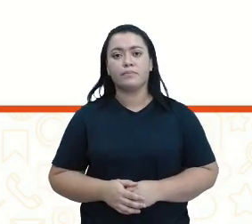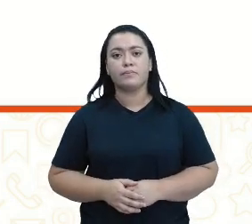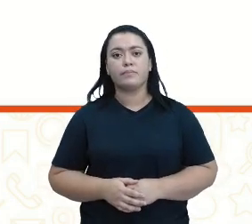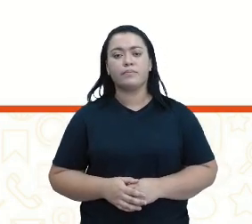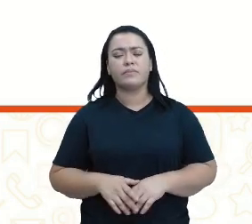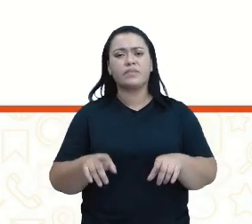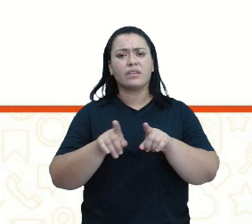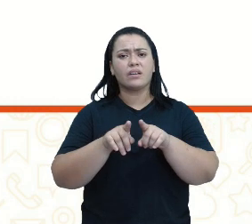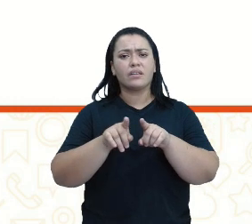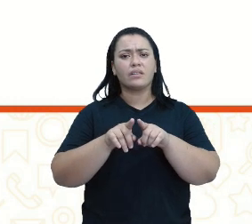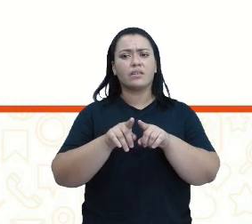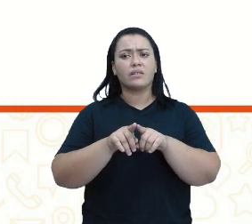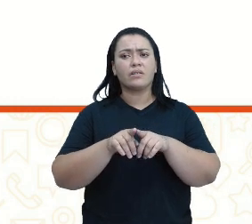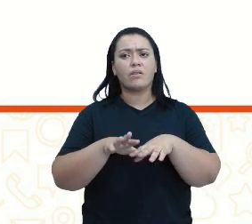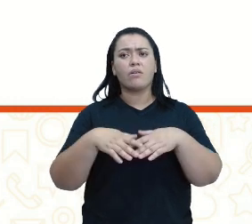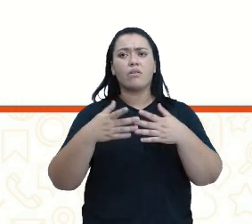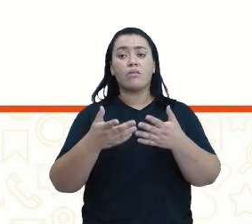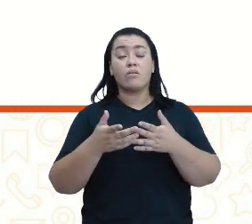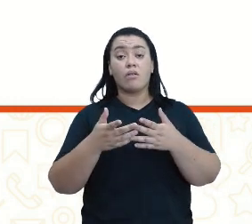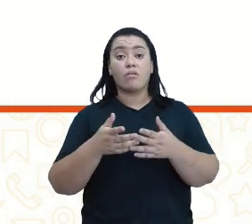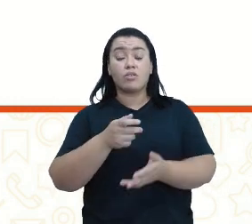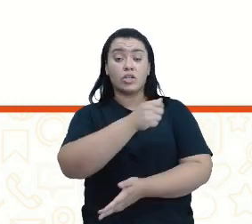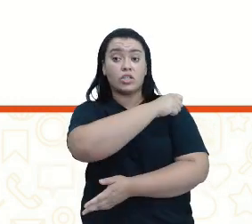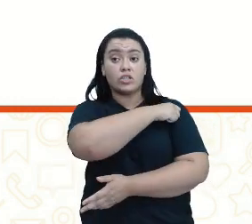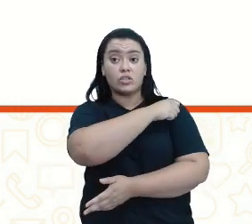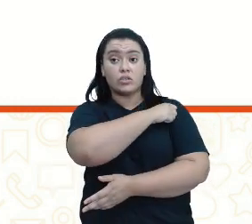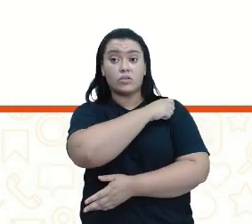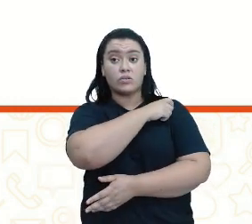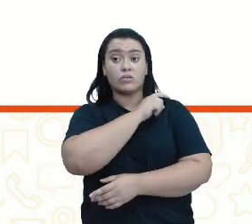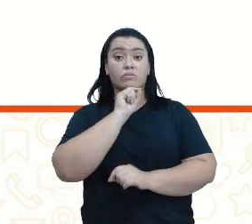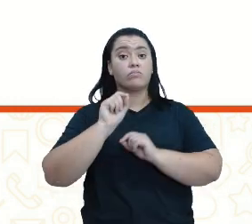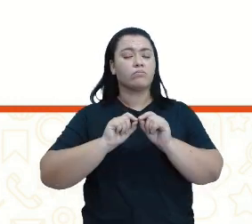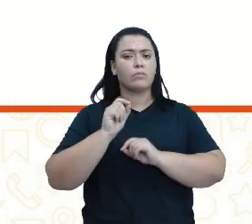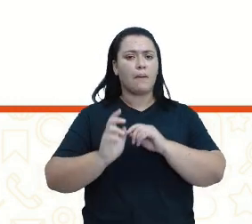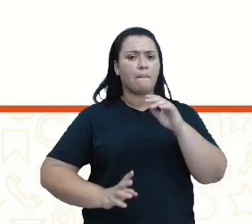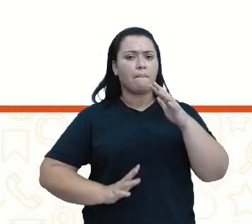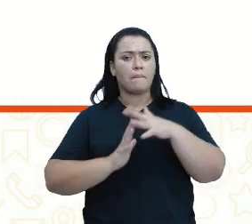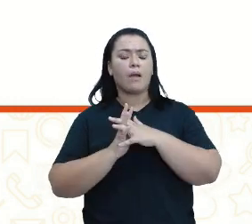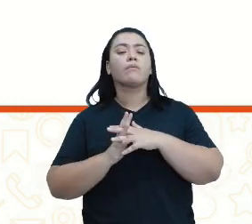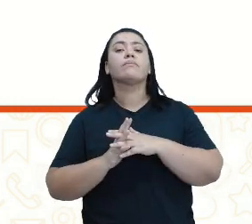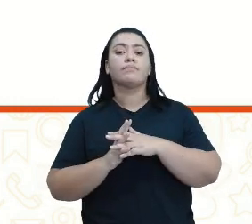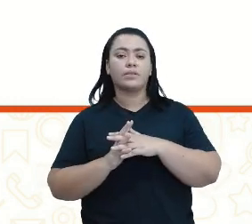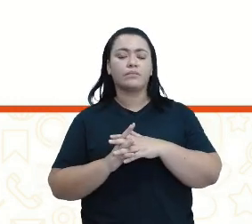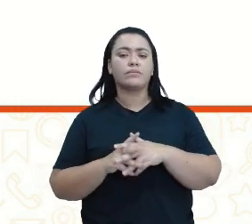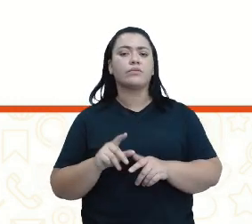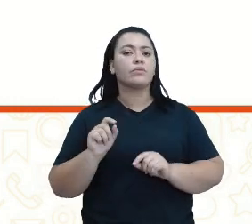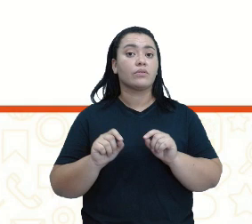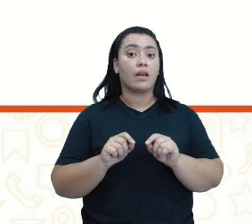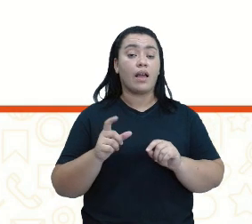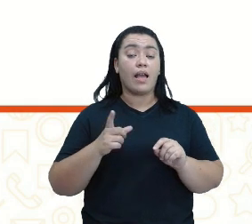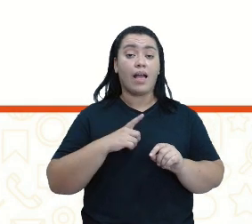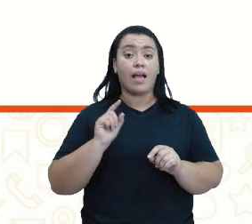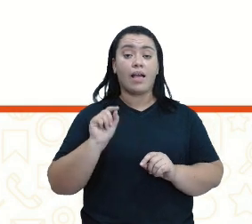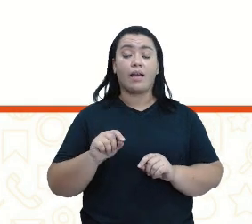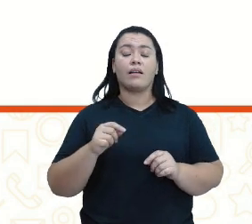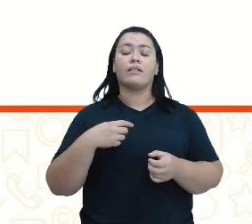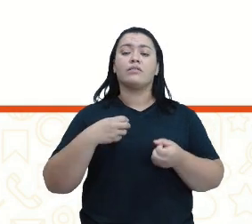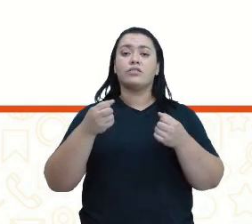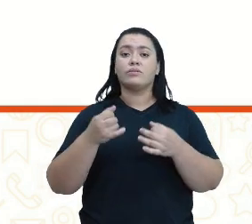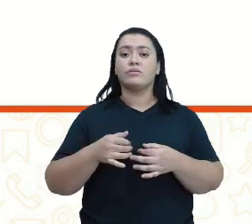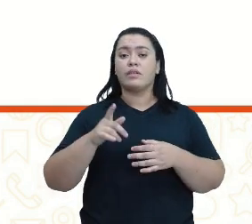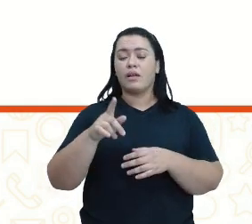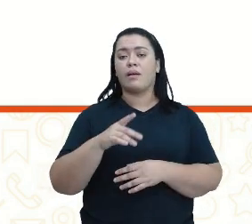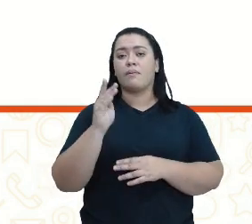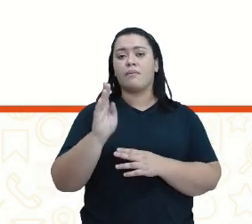E o estudante de alta habilidade, né? O que seriam os estudantes de altas habilidades? Segundo a Associação Brasileira de